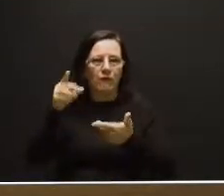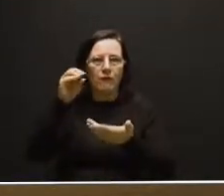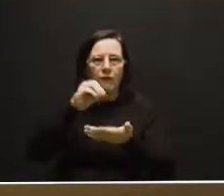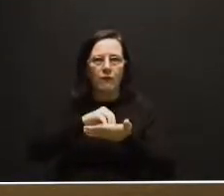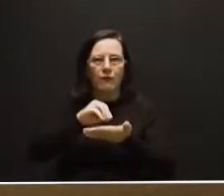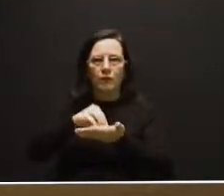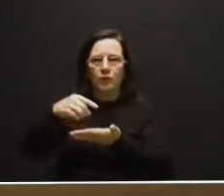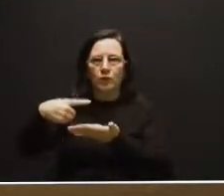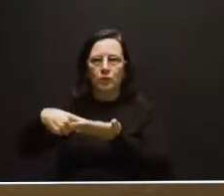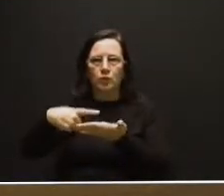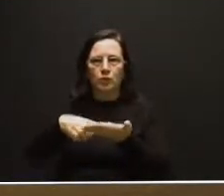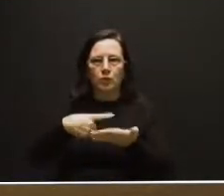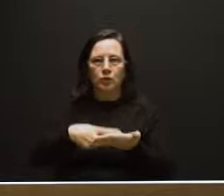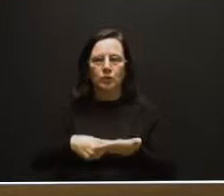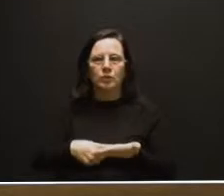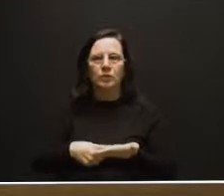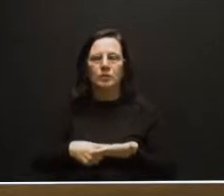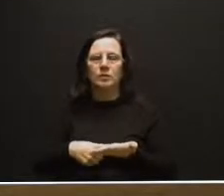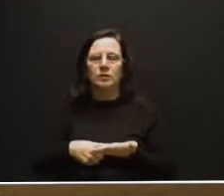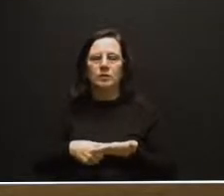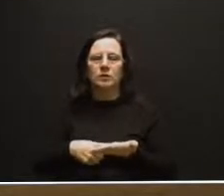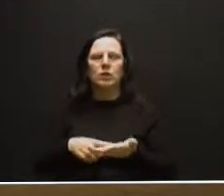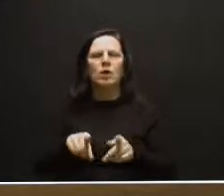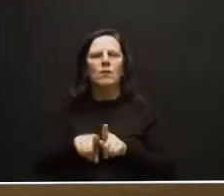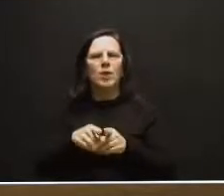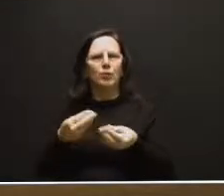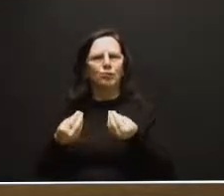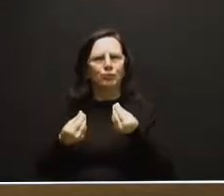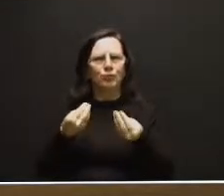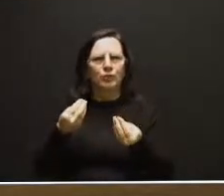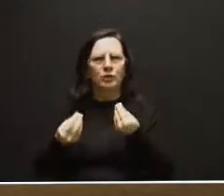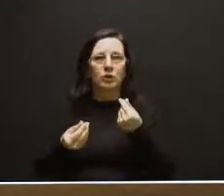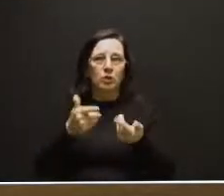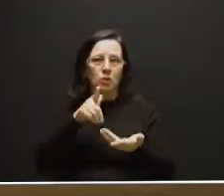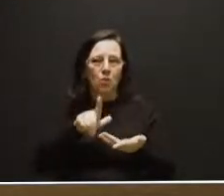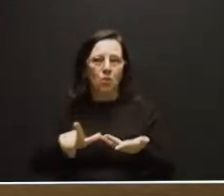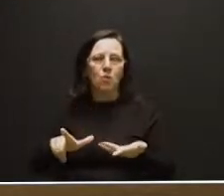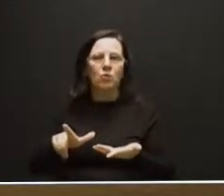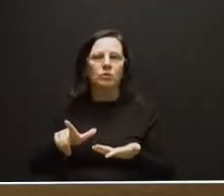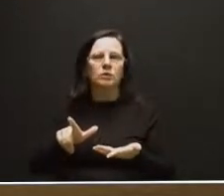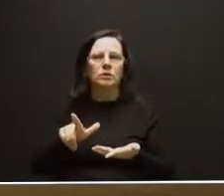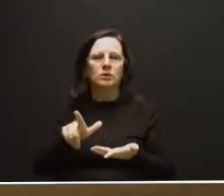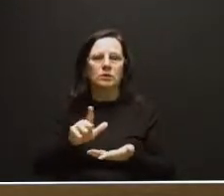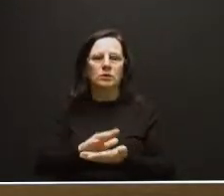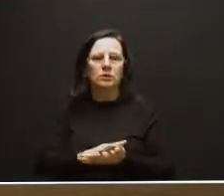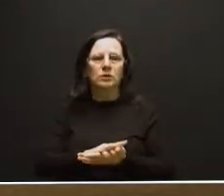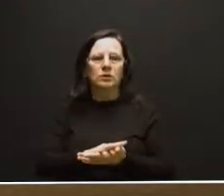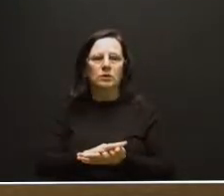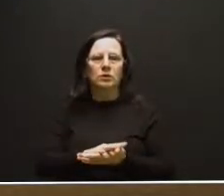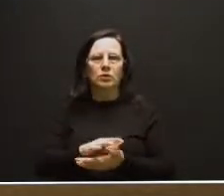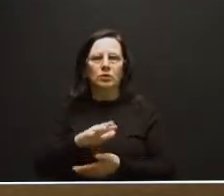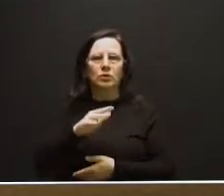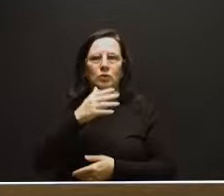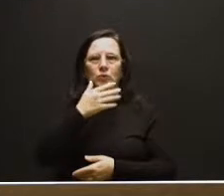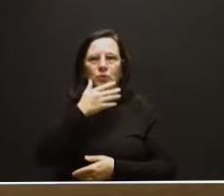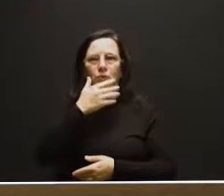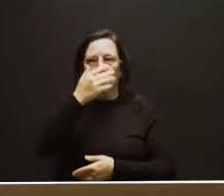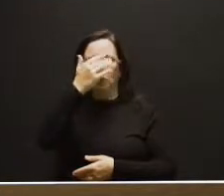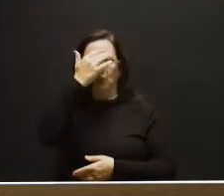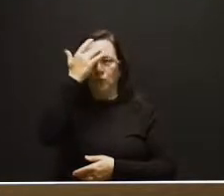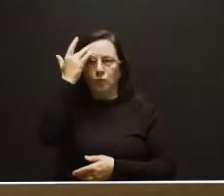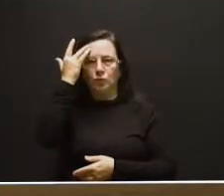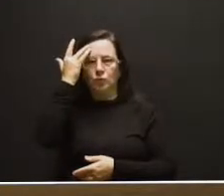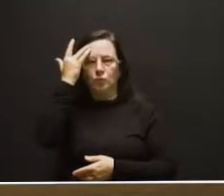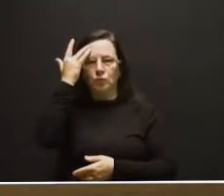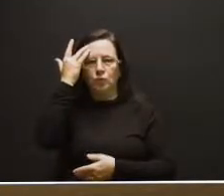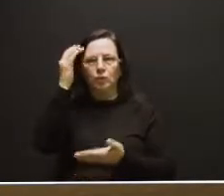comprometimento qualidade qualificação ou talvez dedicação exclusiva o senhor secretário de cultura educação